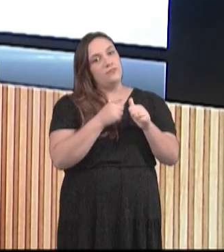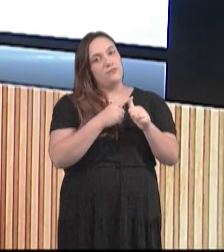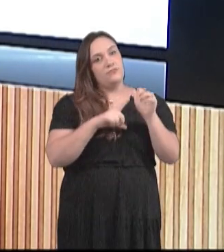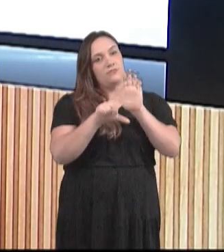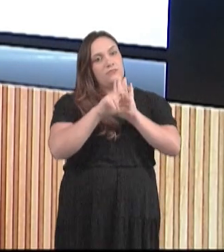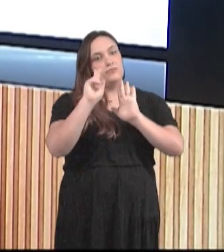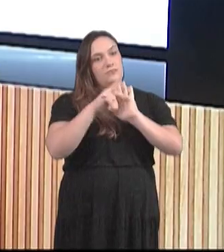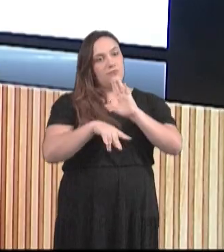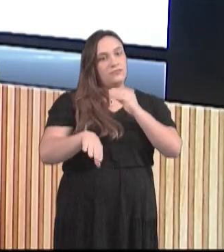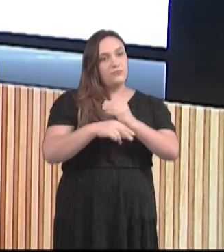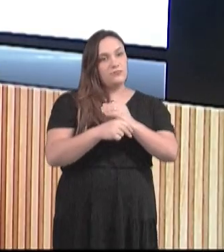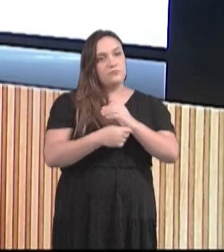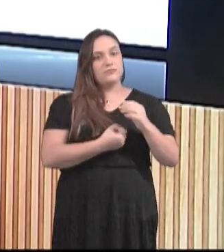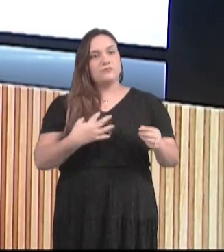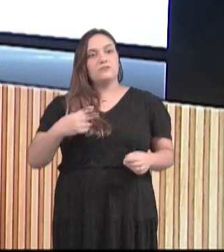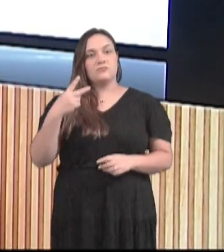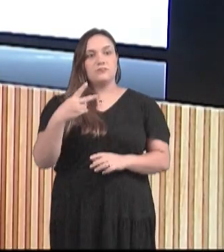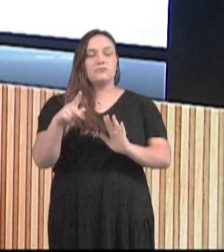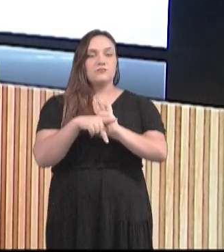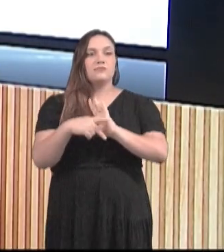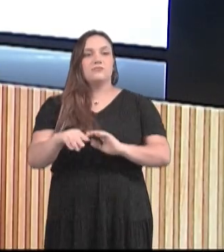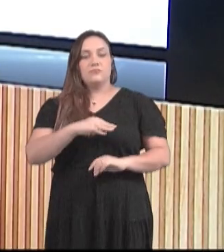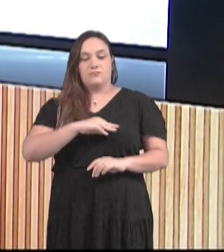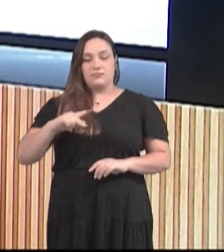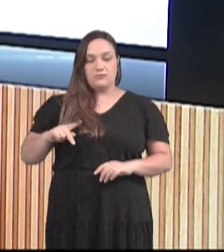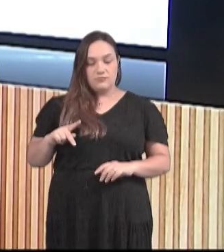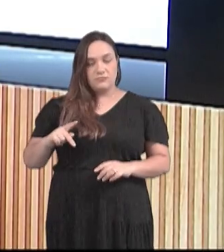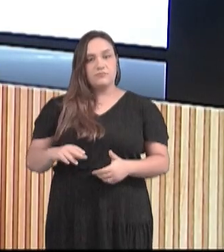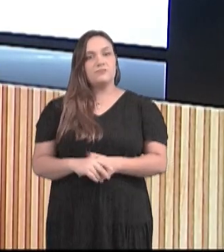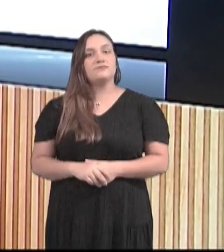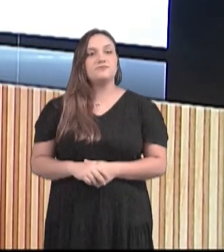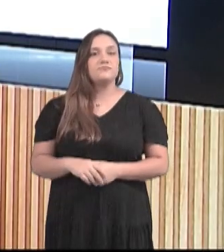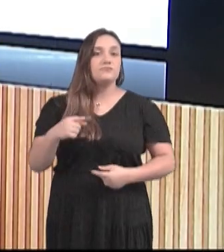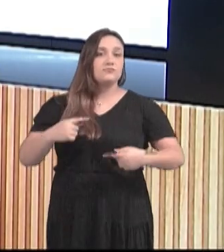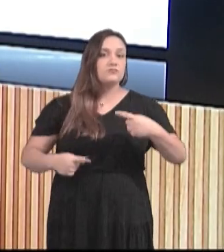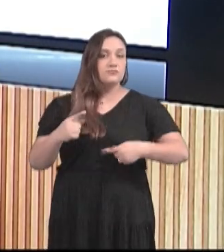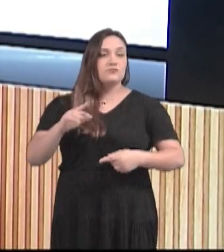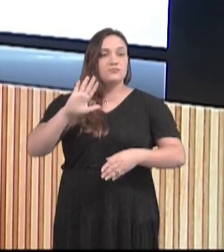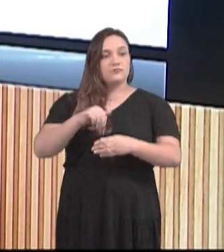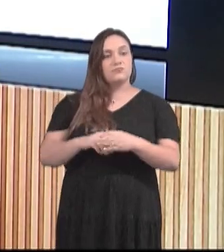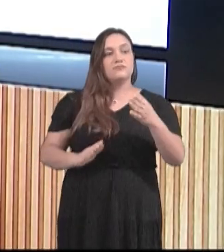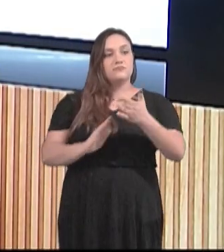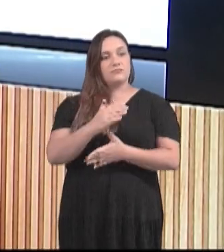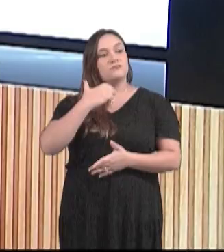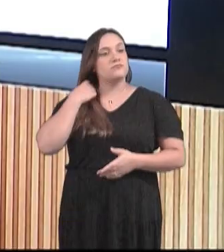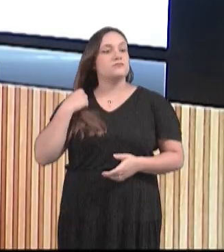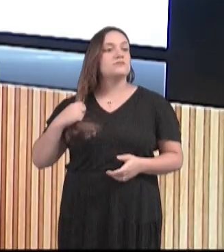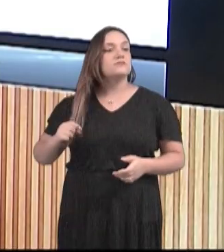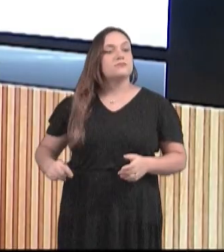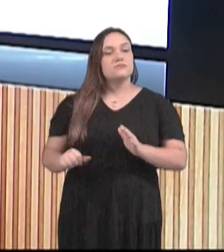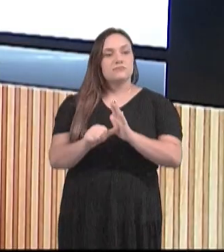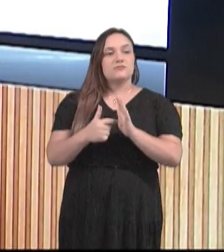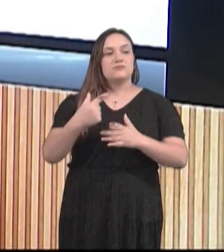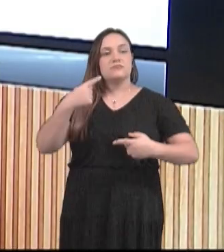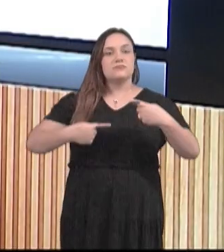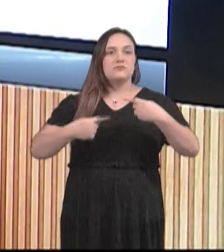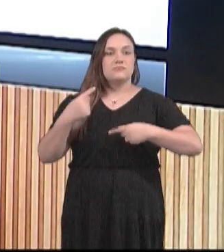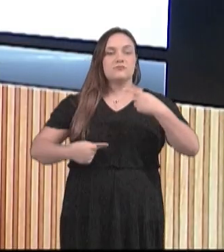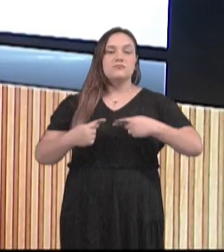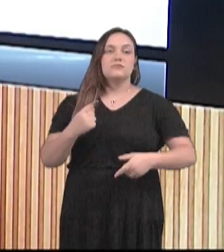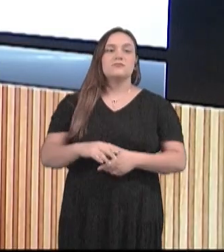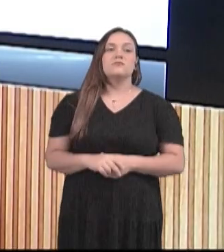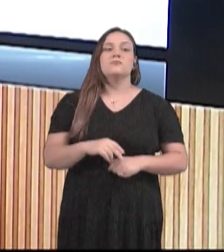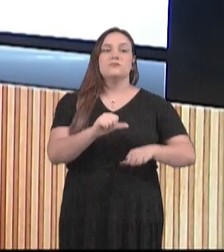complementar de número 2, encaminhado pelo MP. Matéria discutida, votada e aprovada na sua segunda discussão, traz